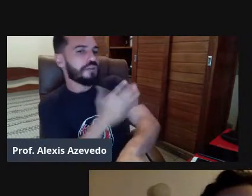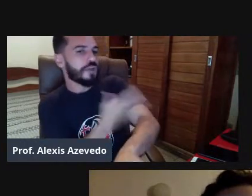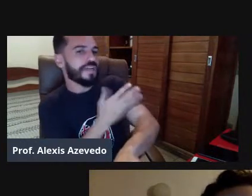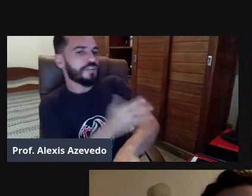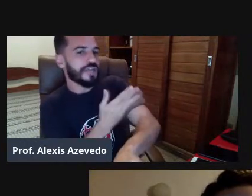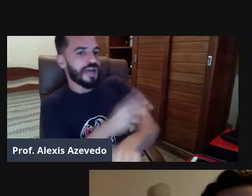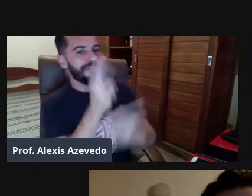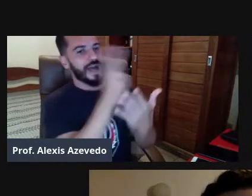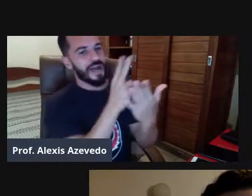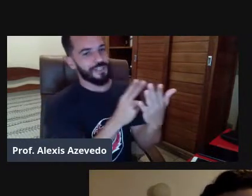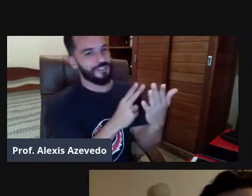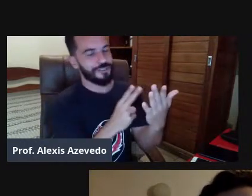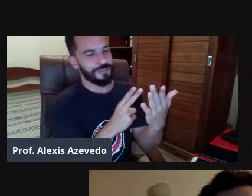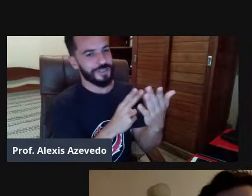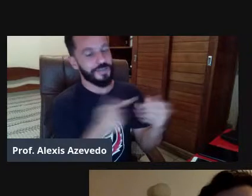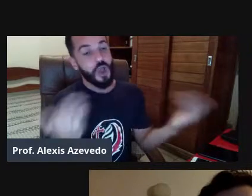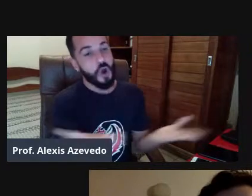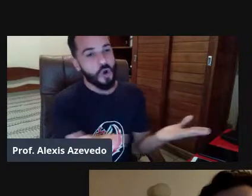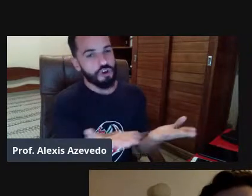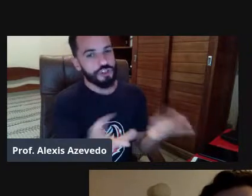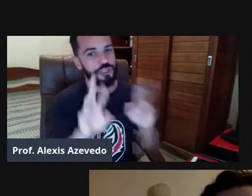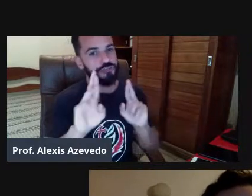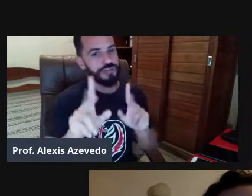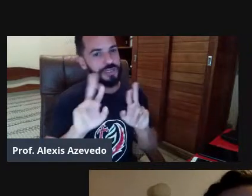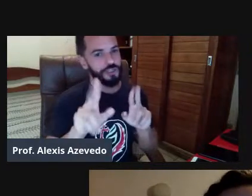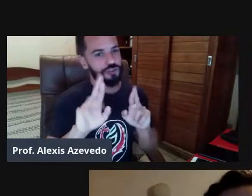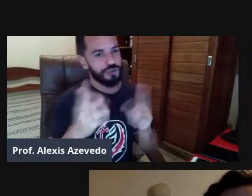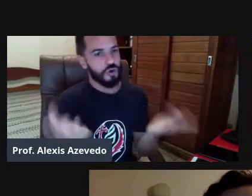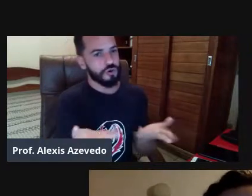hoje, a gente vive um outro momento que eu acho que é muito